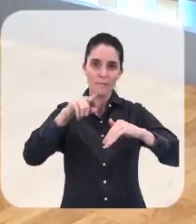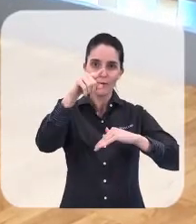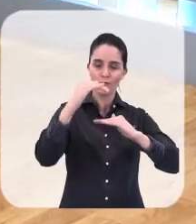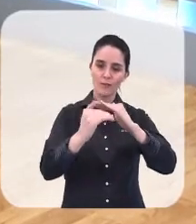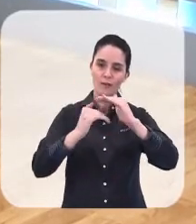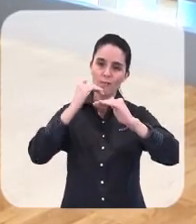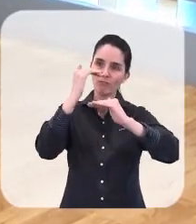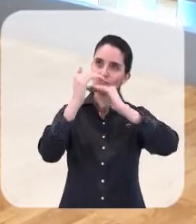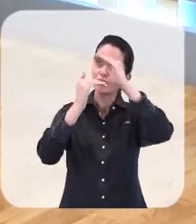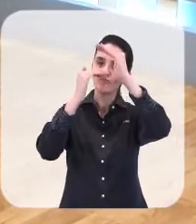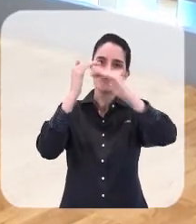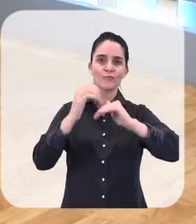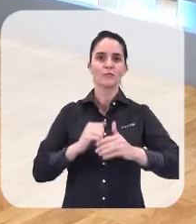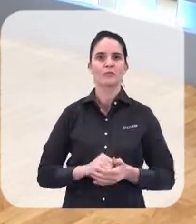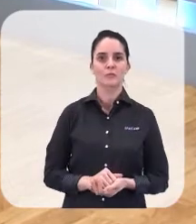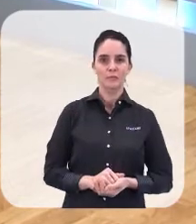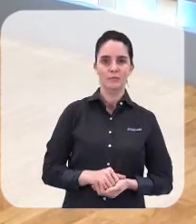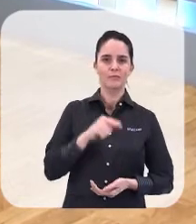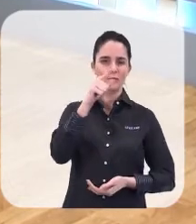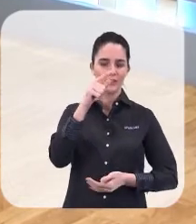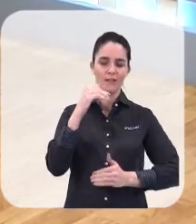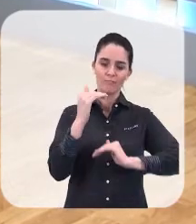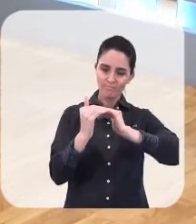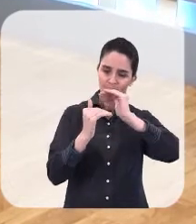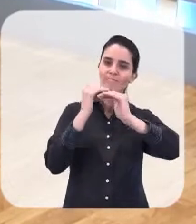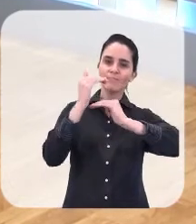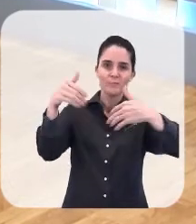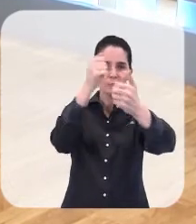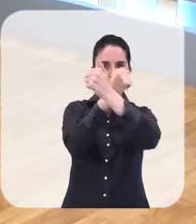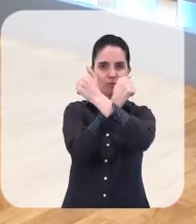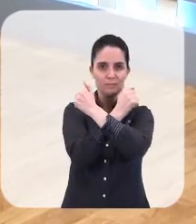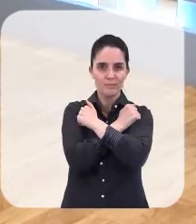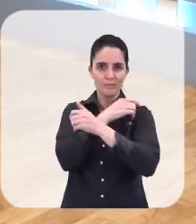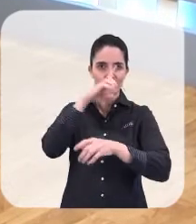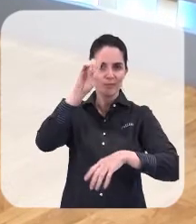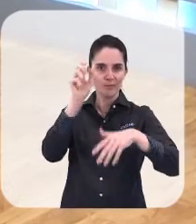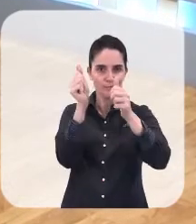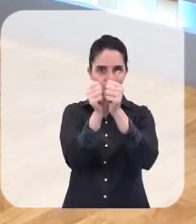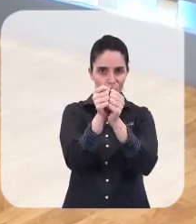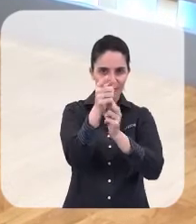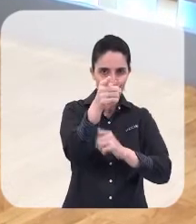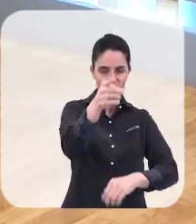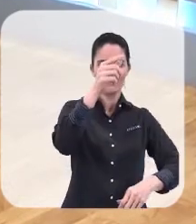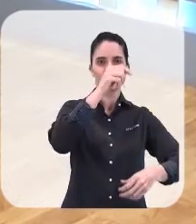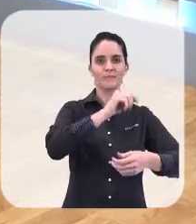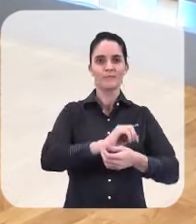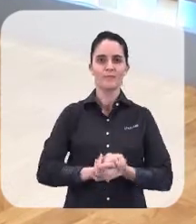nível de desenvolvimento. Portanto, desenvolva-se. Um abraço, fiquem com Deus.